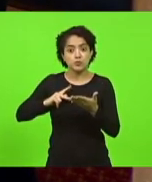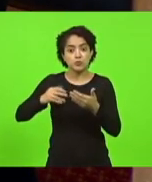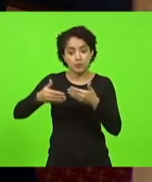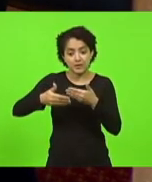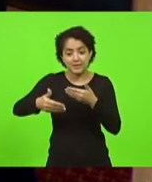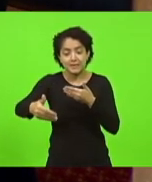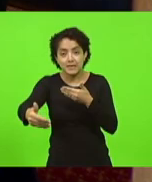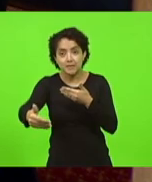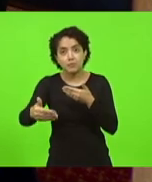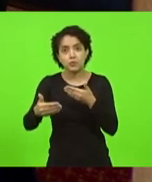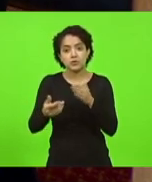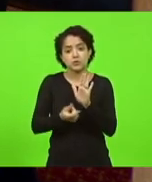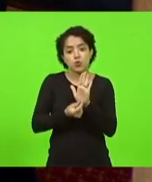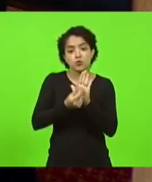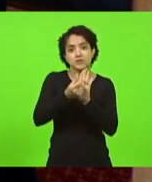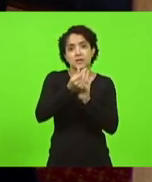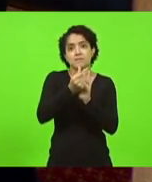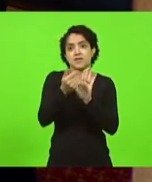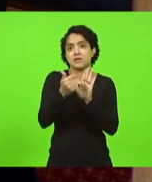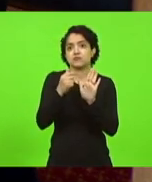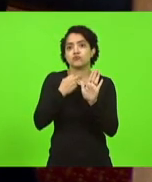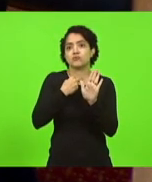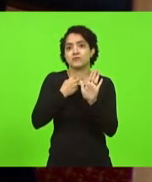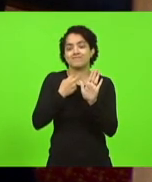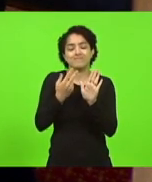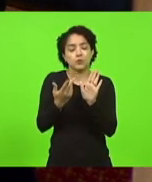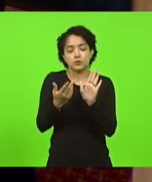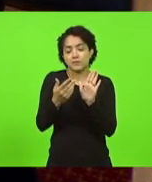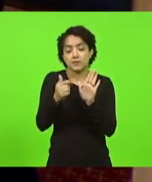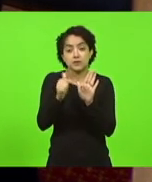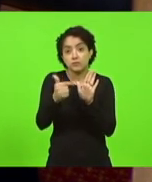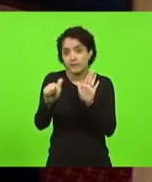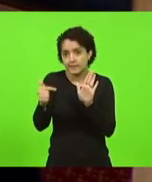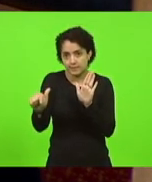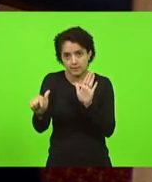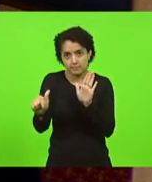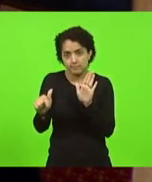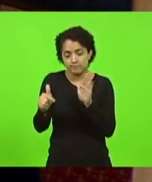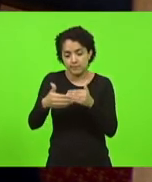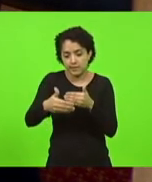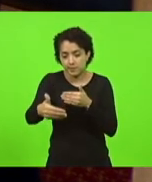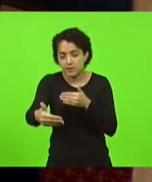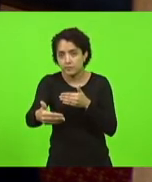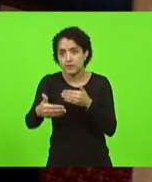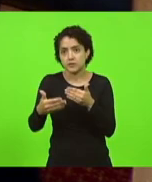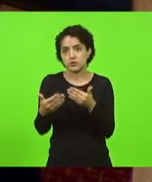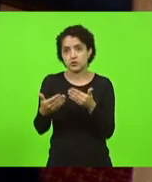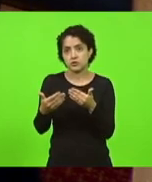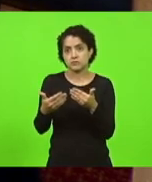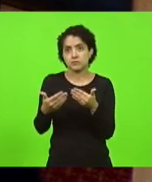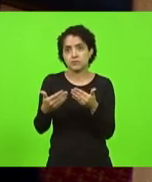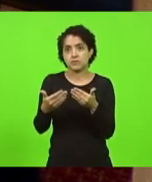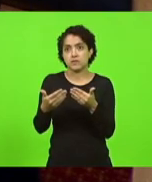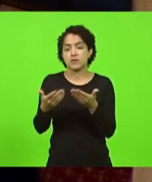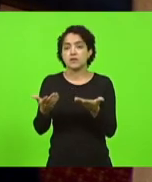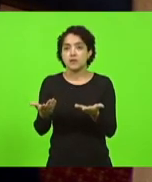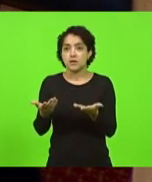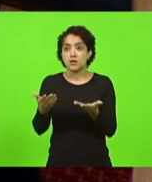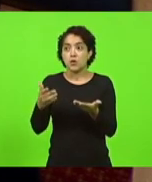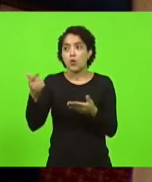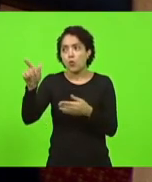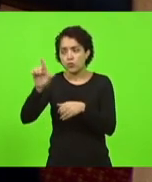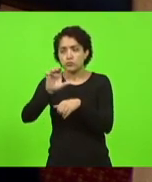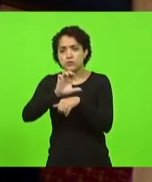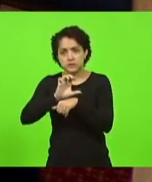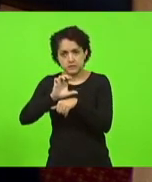capacidade orçamentária e financeira de honrar. O nosso Estado, como todos os demais da Federação,